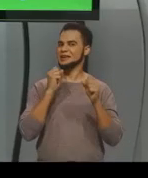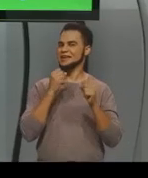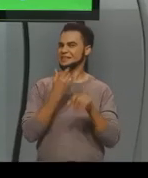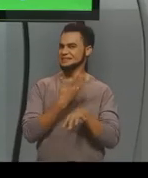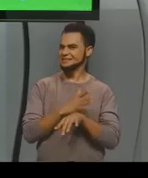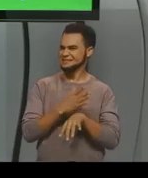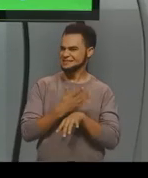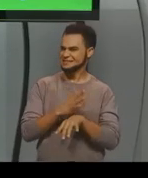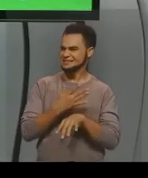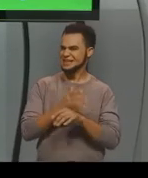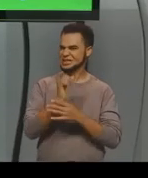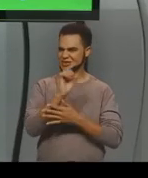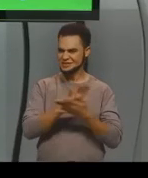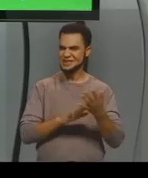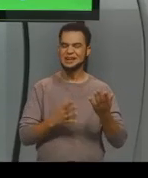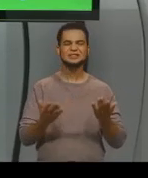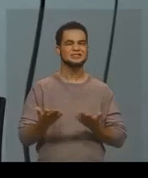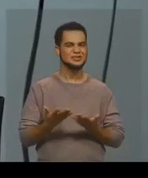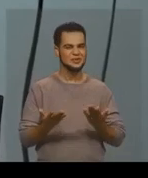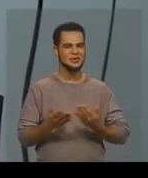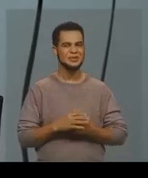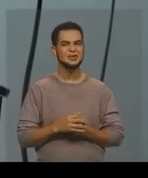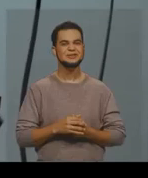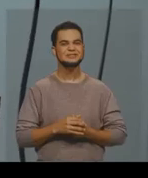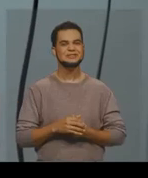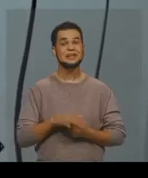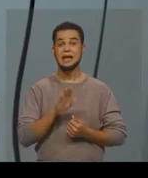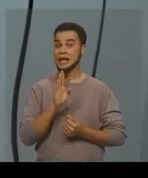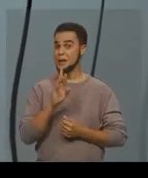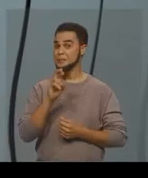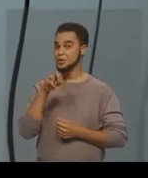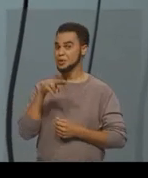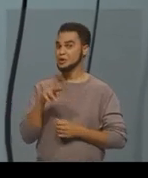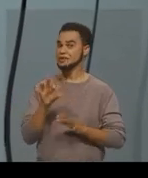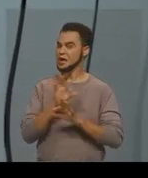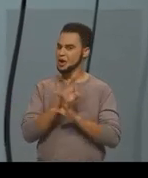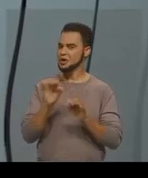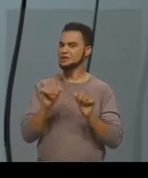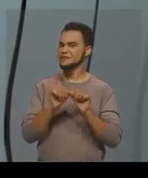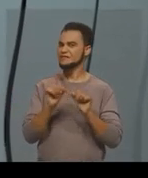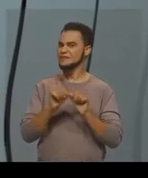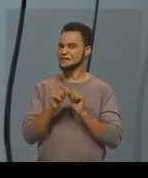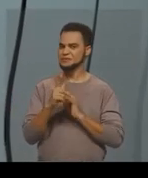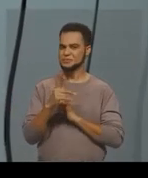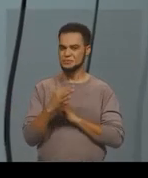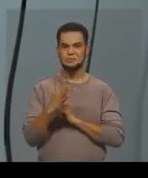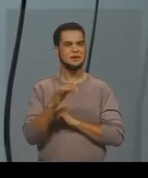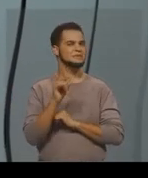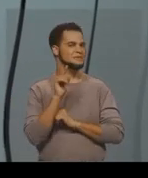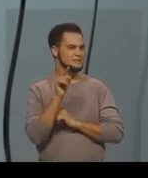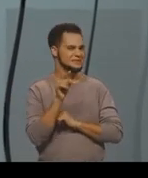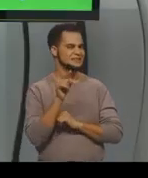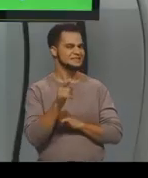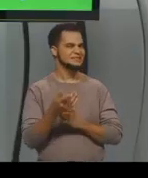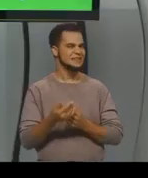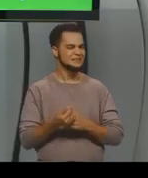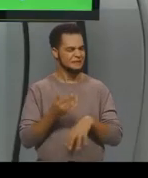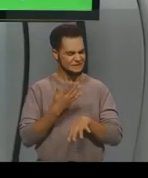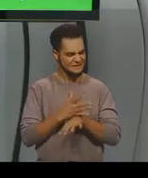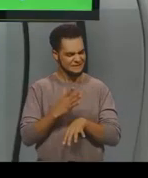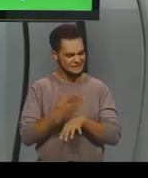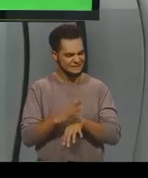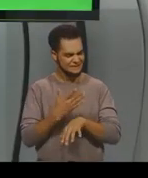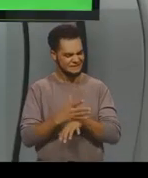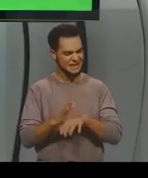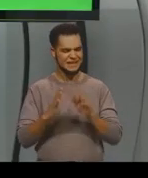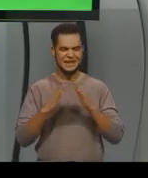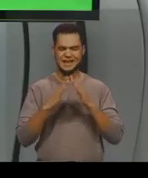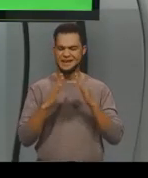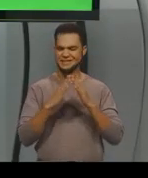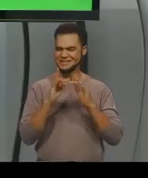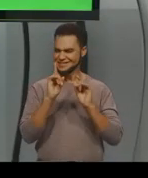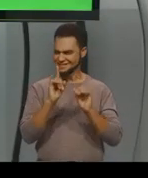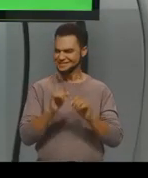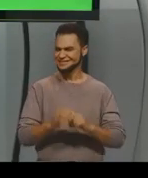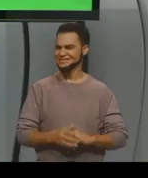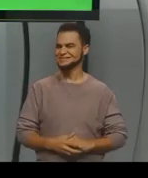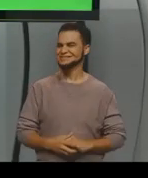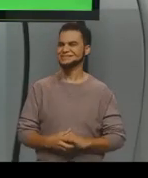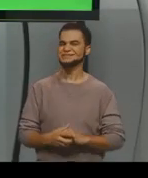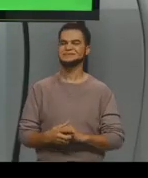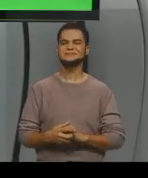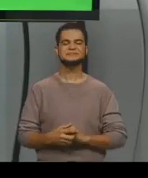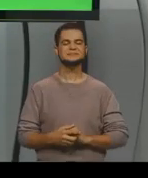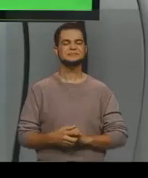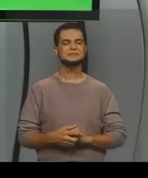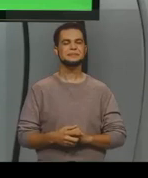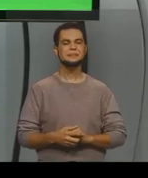Né? A Bruna, ó, já tá doidinha para fazer um pet para você, tá bom? Vamos agora para a próxima pergunta do 1º